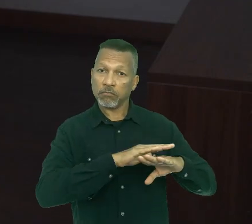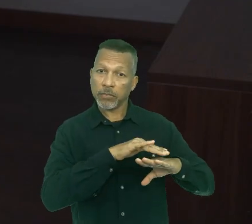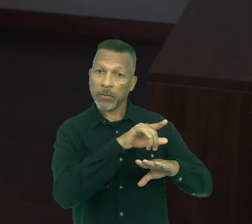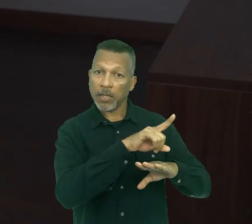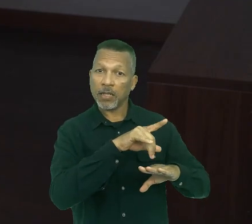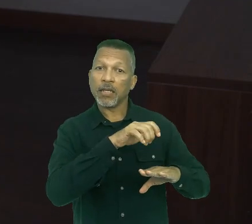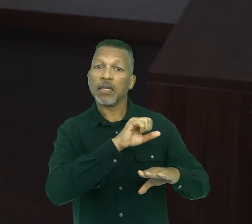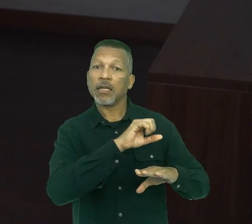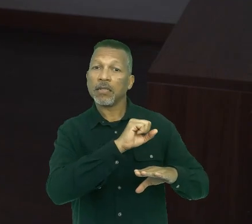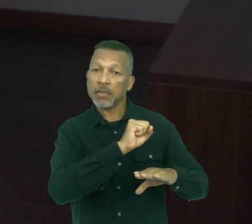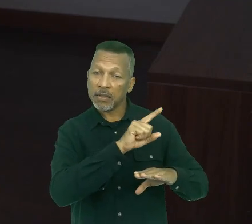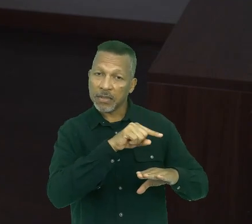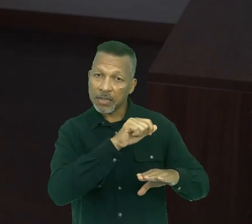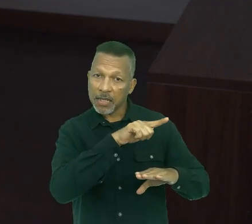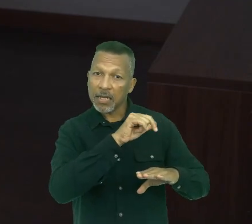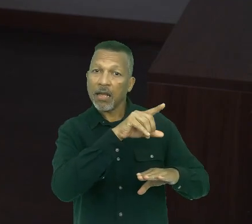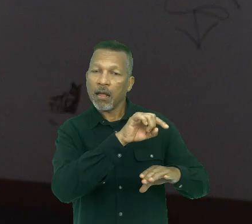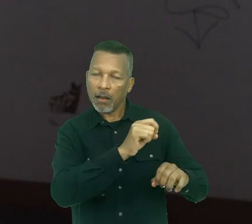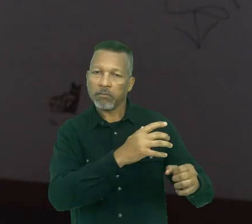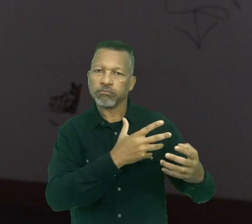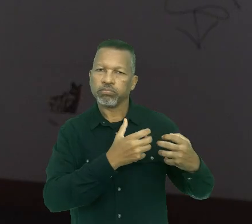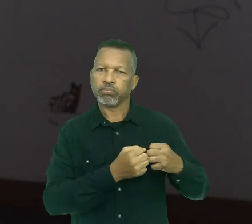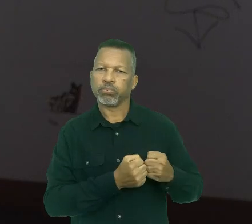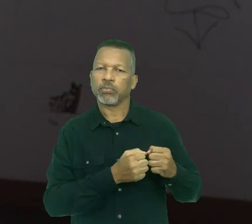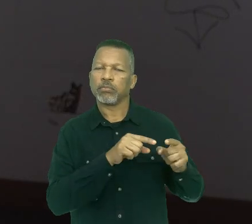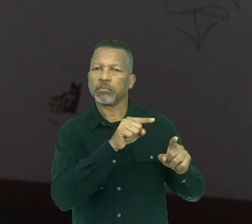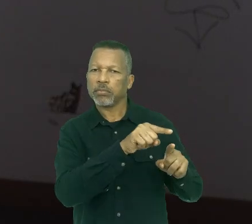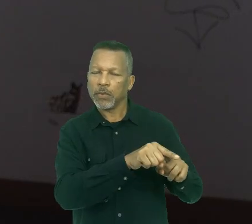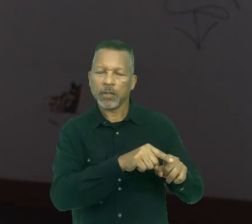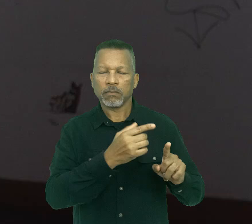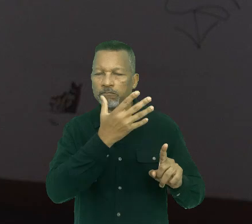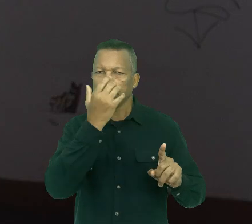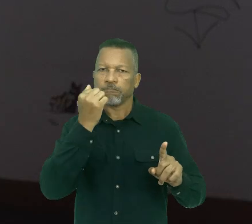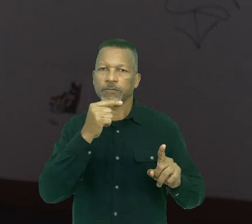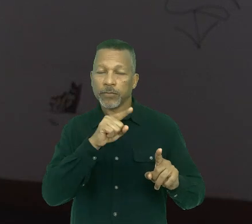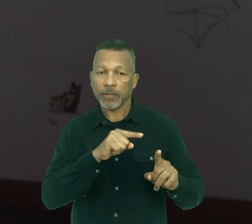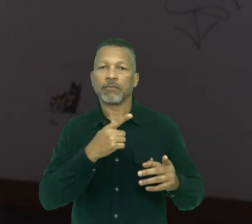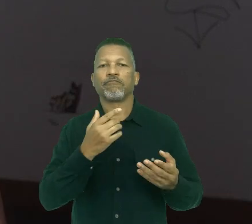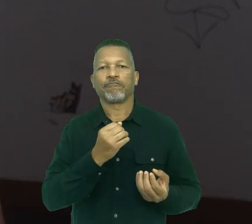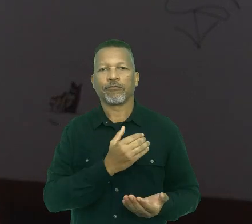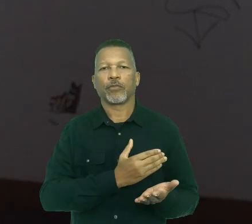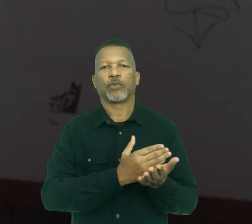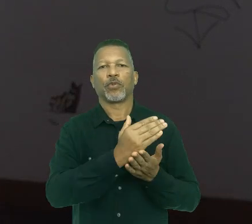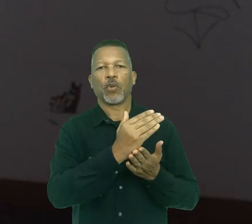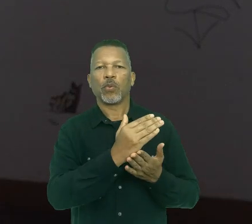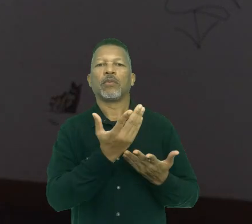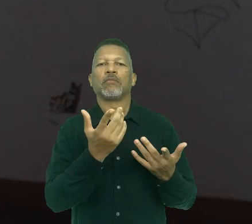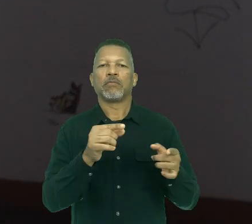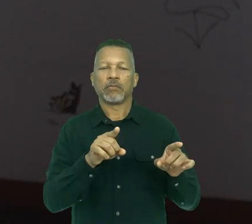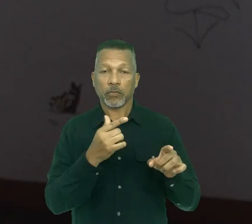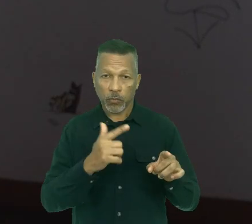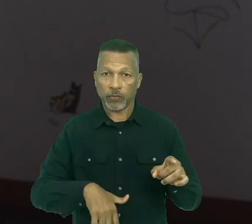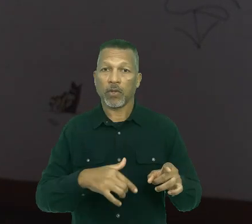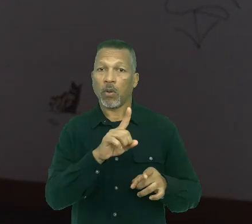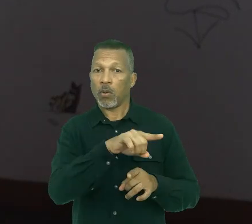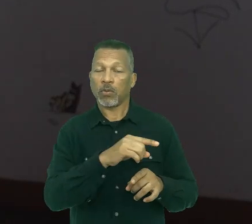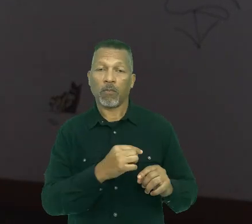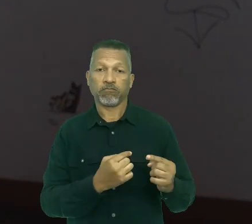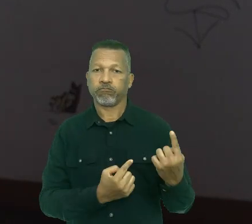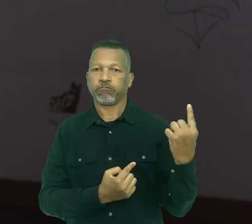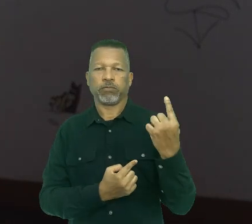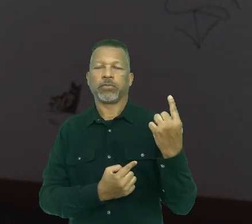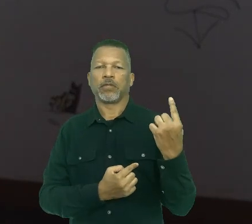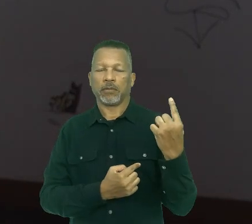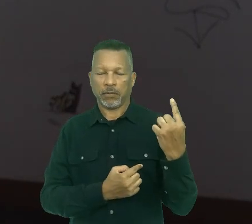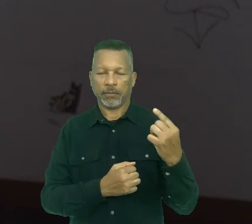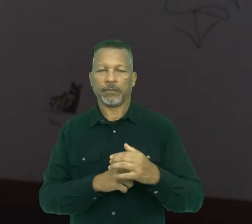algum tempo nos deixou, e ali começou. Não podemos esquecer do Darcy de Mônaco, que é o nosso pilar primeiro, né, no lado A, ele e o Ricardo